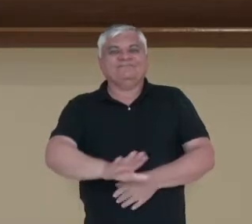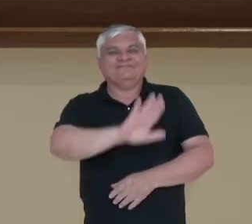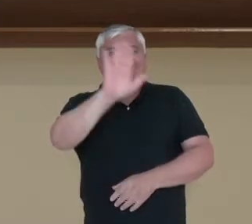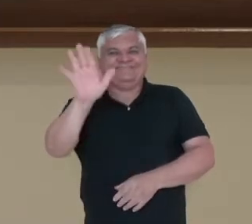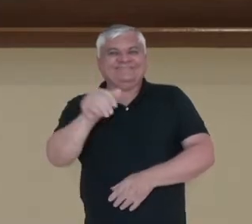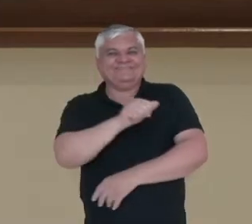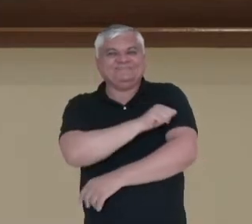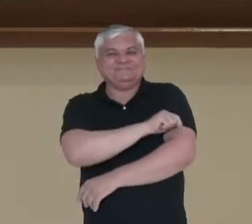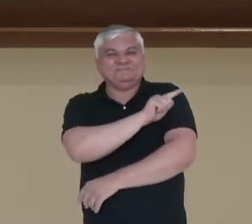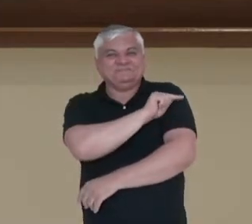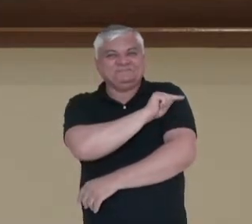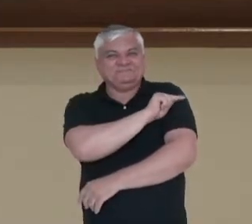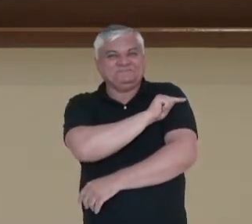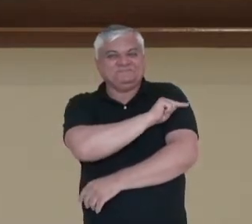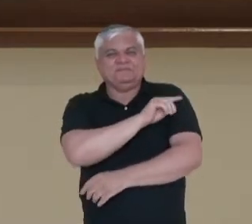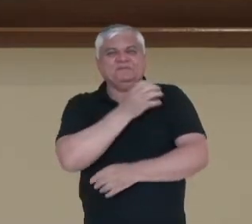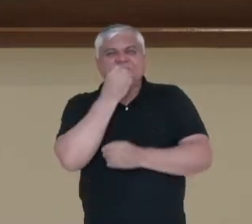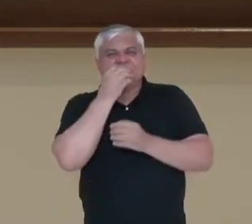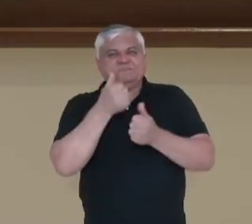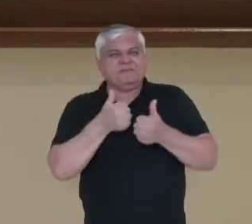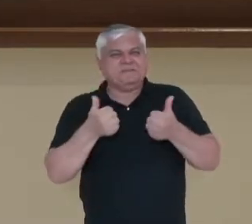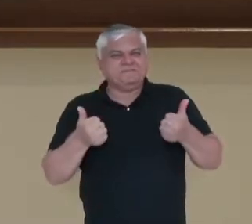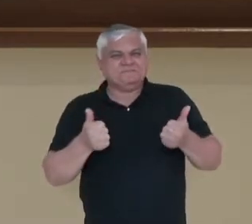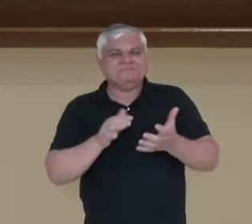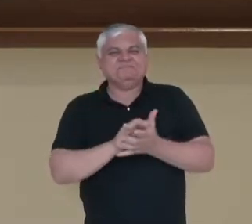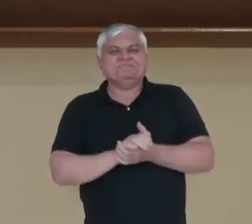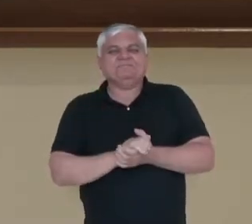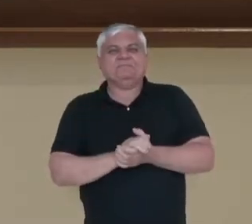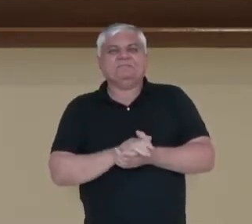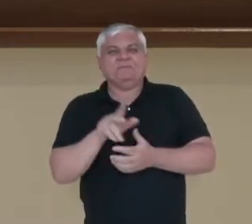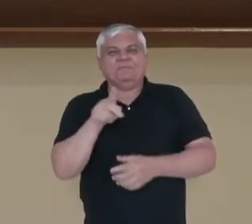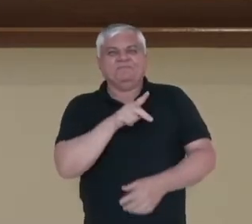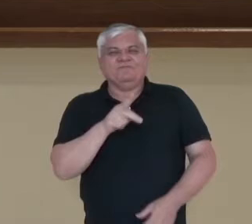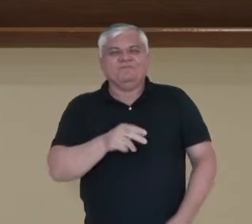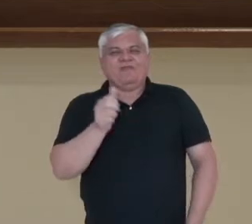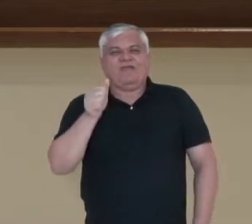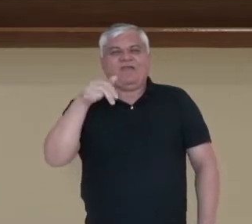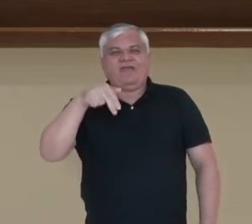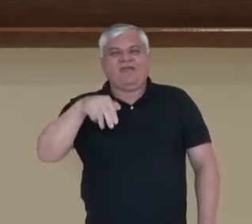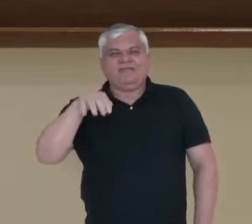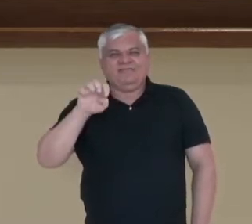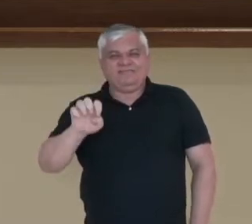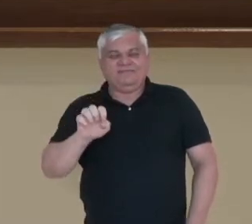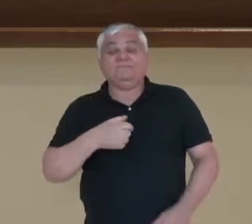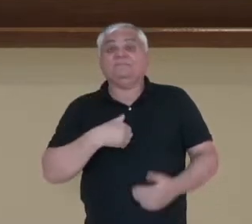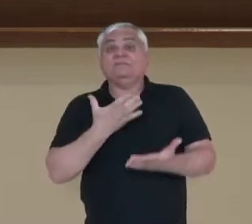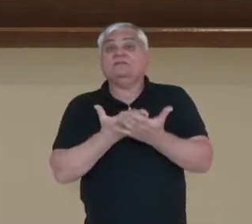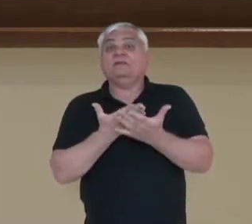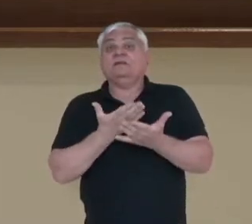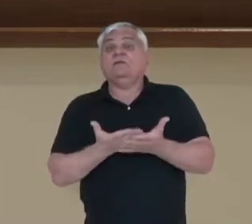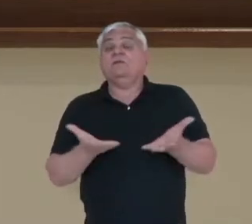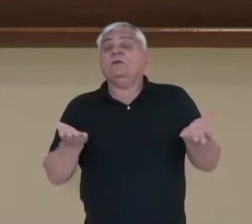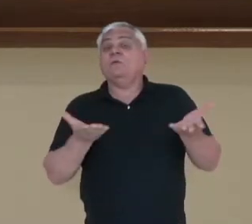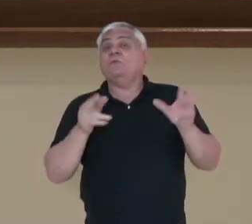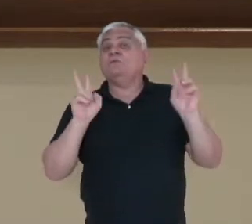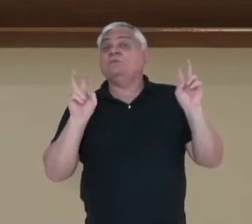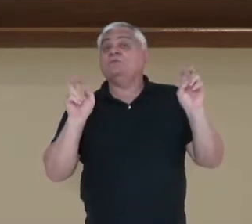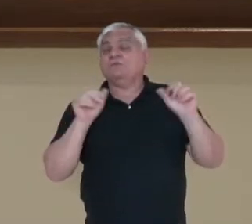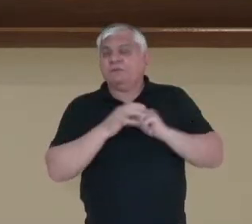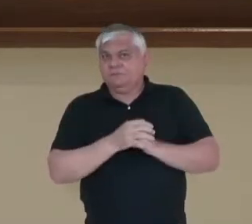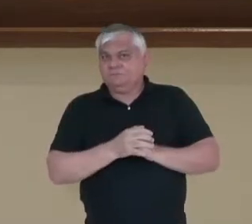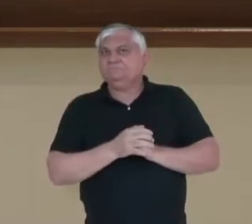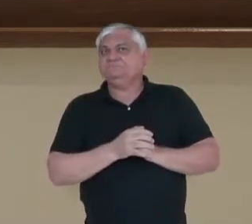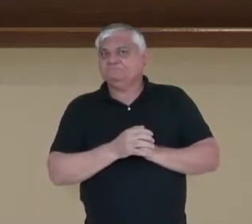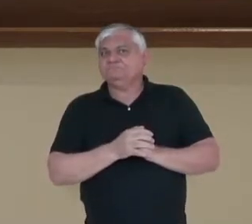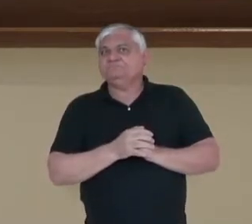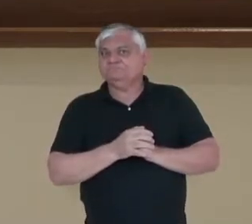Olá, alunos do 7º ano, tudo bem com vocês? Eu sou a professora Anne e na aula de hoje nós vamos falar